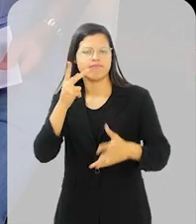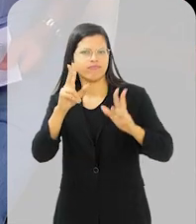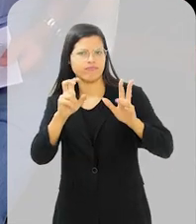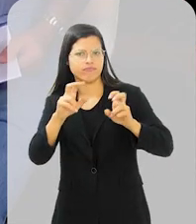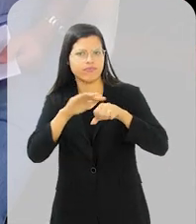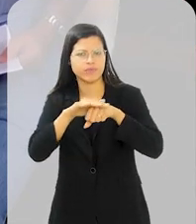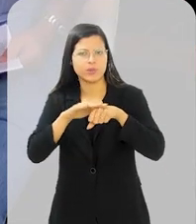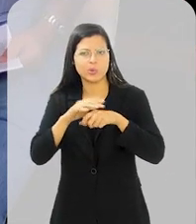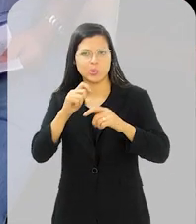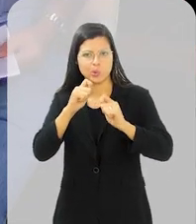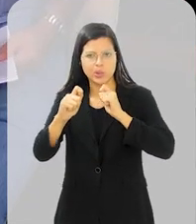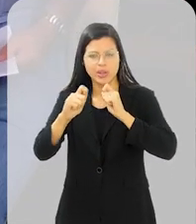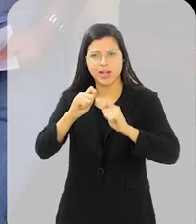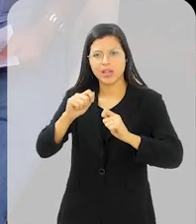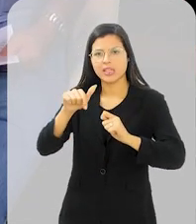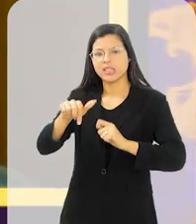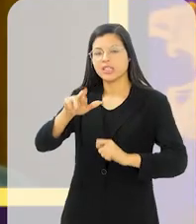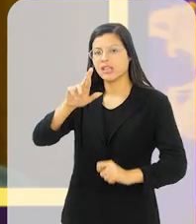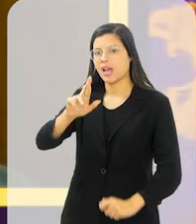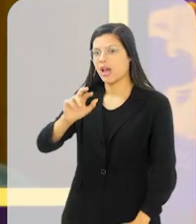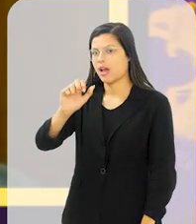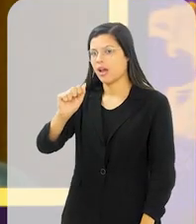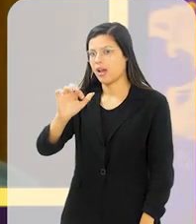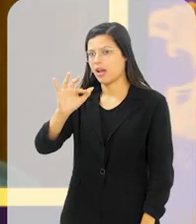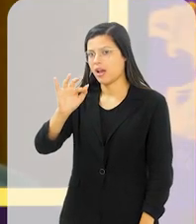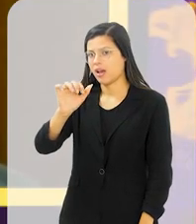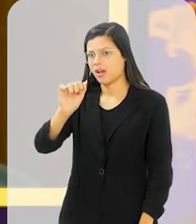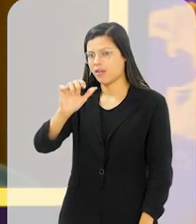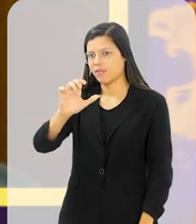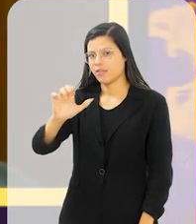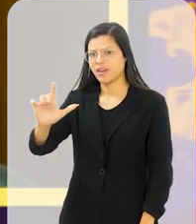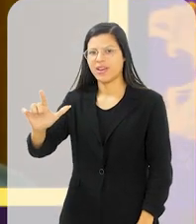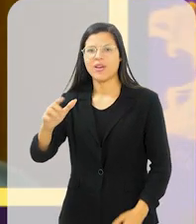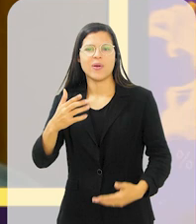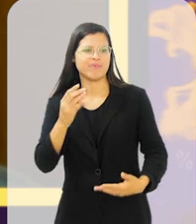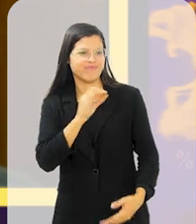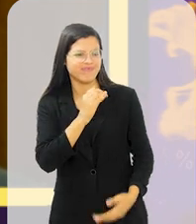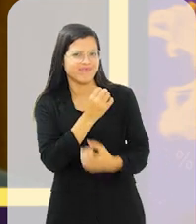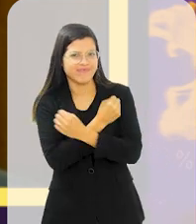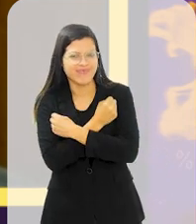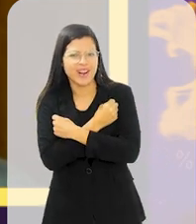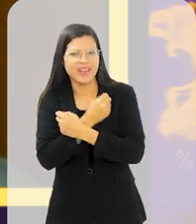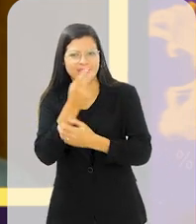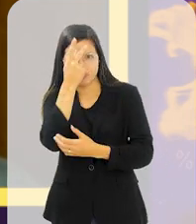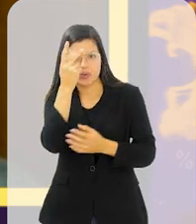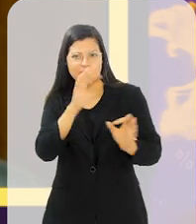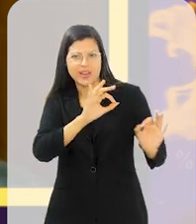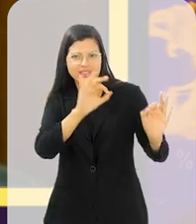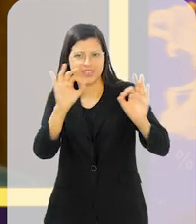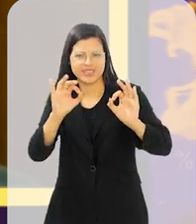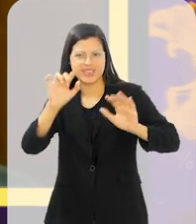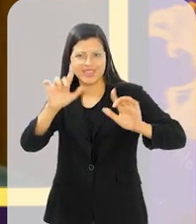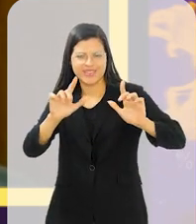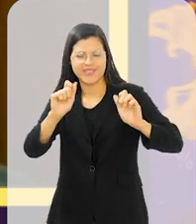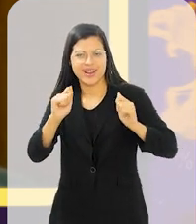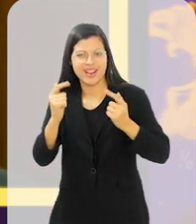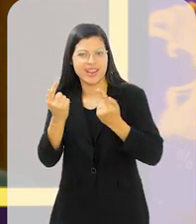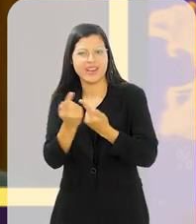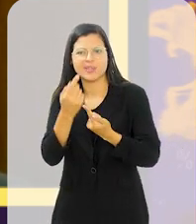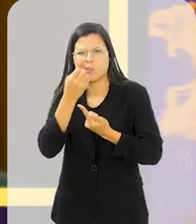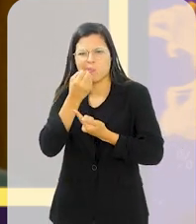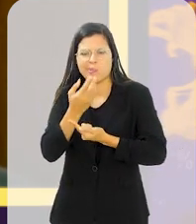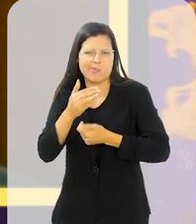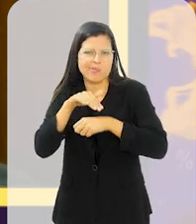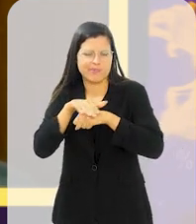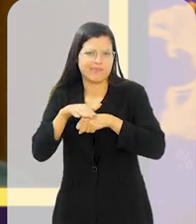do jornalista Rafael Marques. Tudo bem, Rui? Um abraço para você, para quem está conectado com a gente aqui na TV Leste. Sempre bom falar